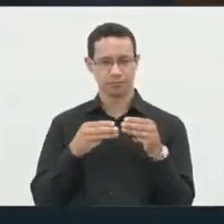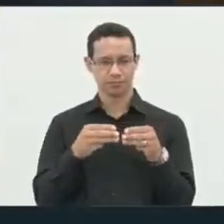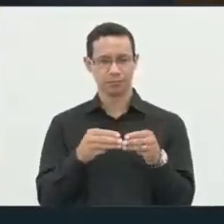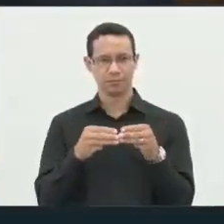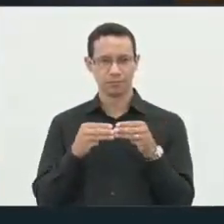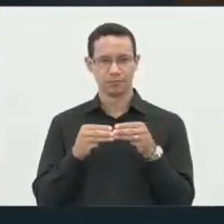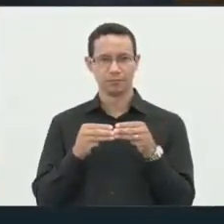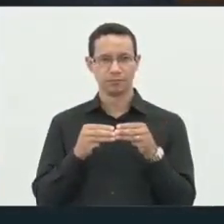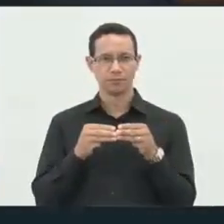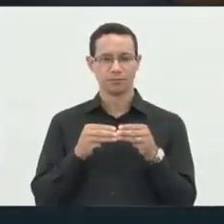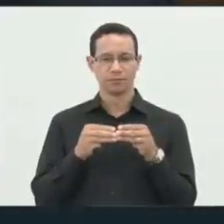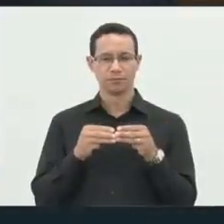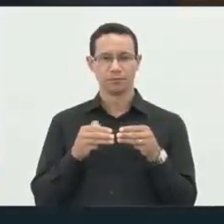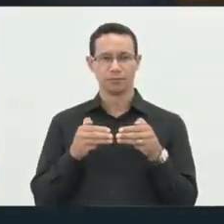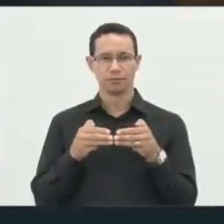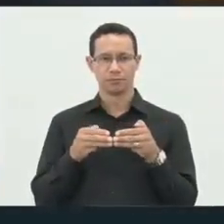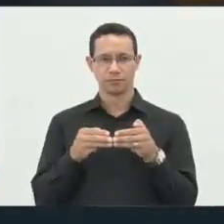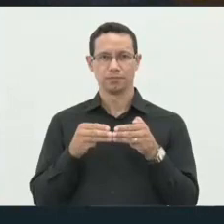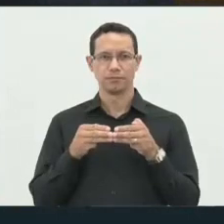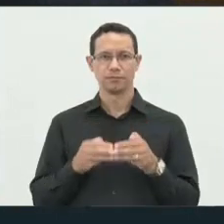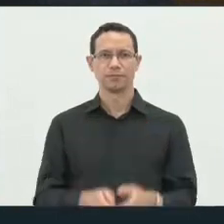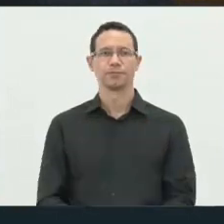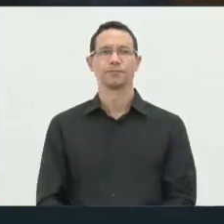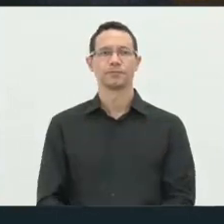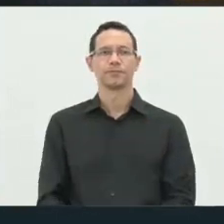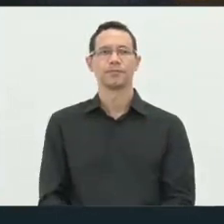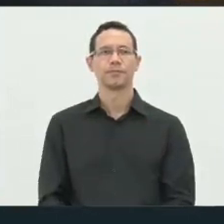promoção da moção